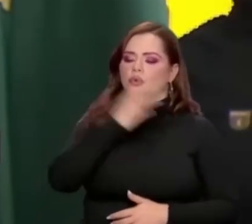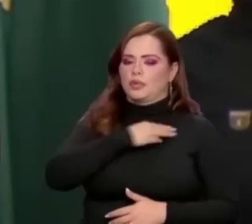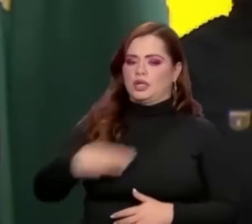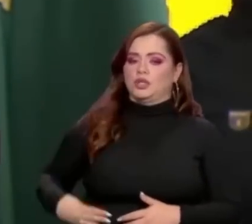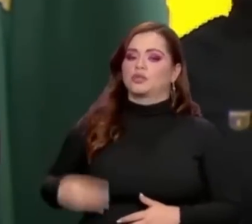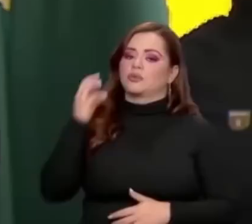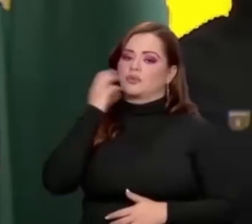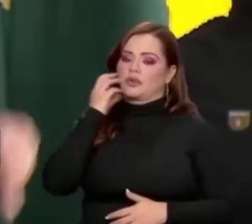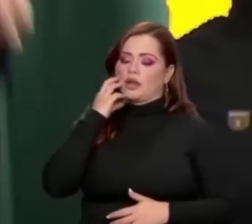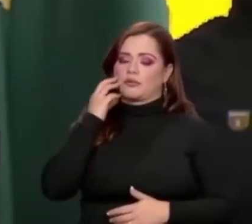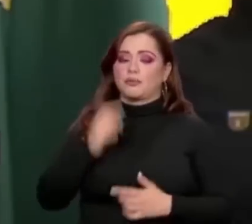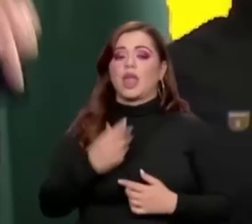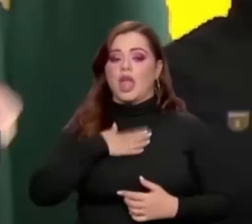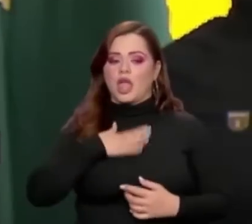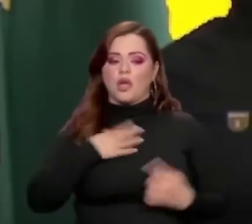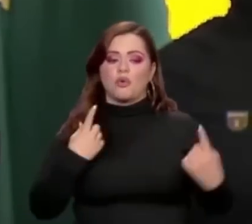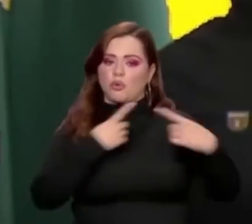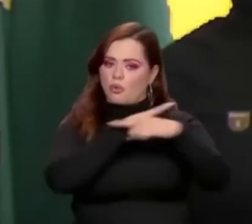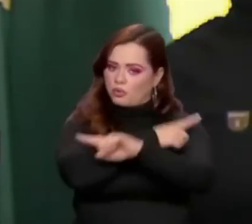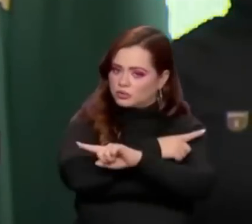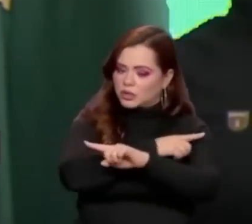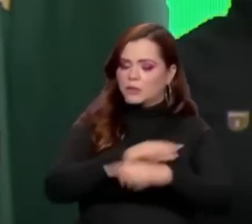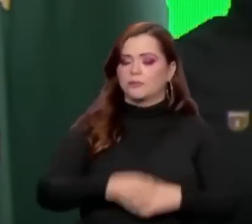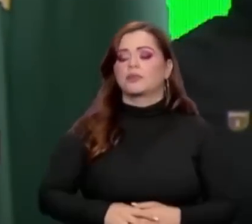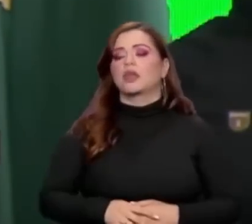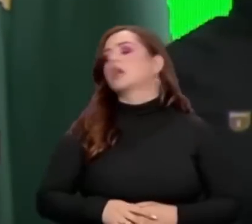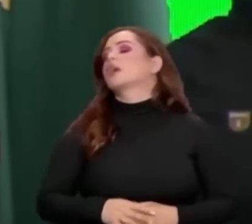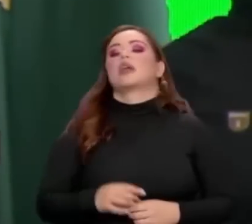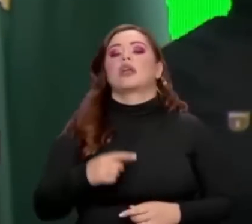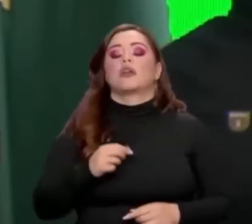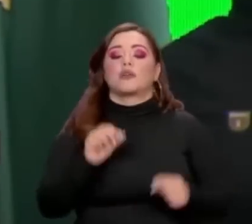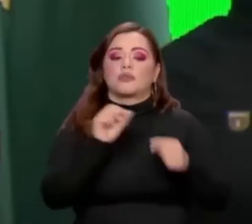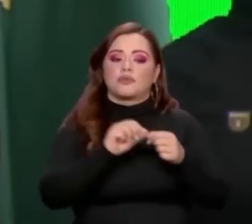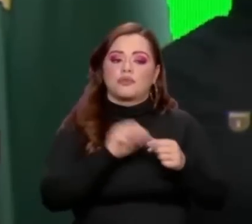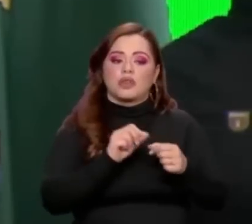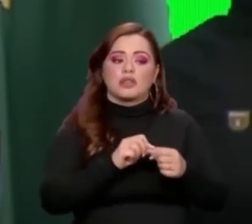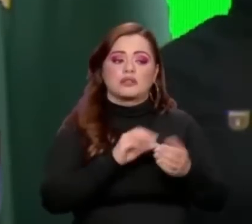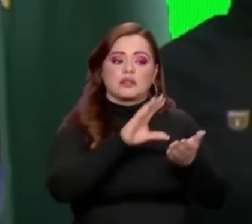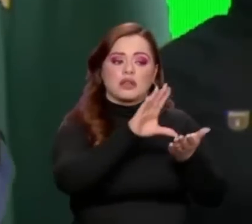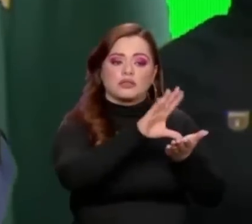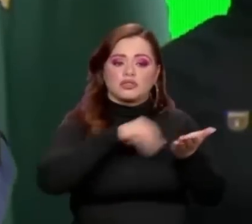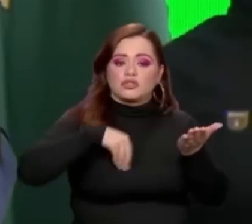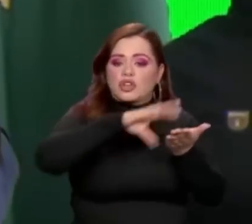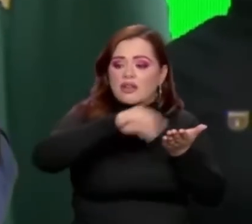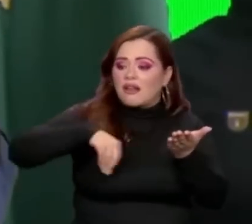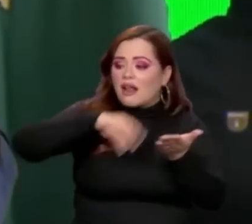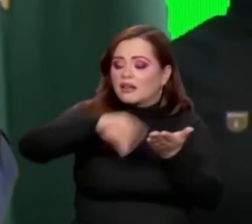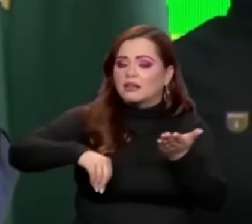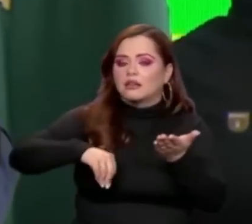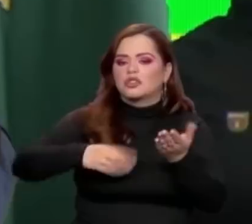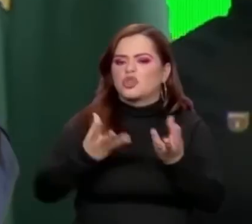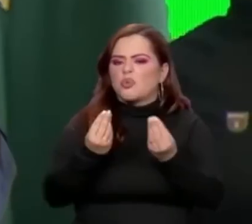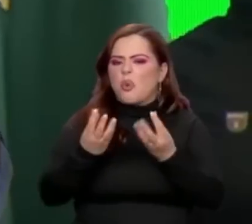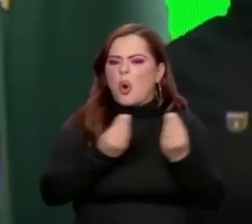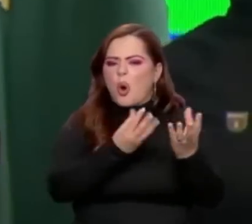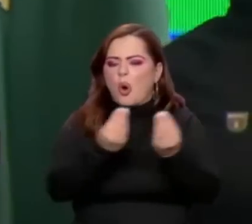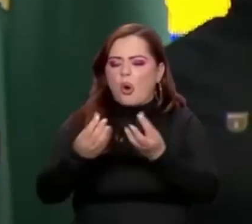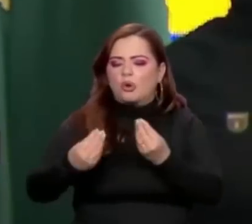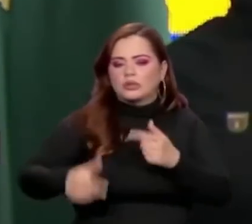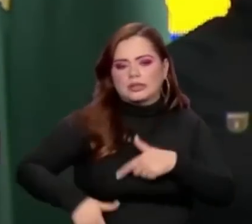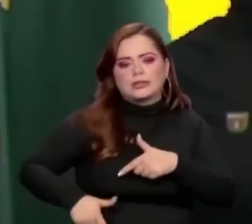já Participei de uma campanha do desarmamento nesse país recolhemos milhares e milhares de armas